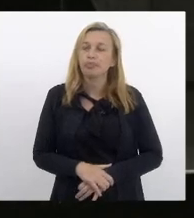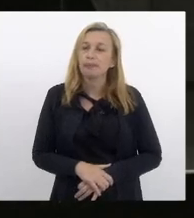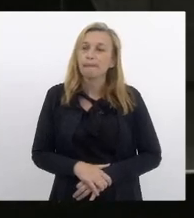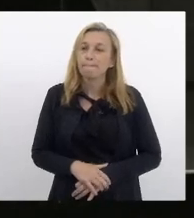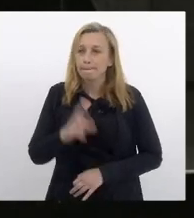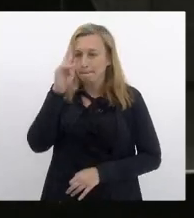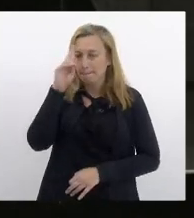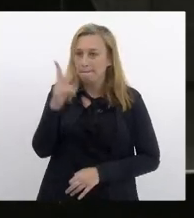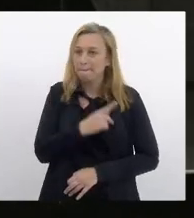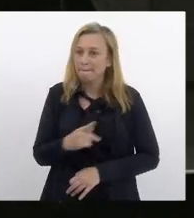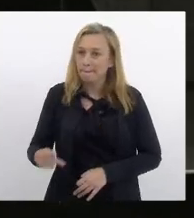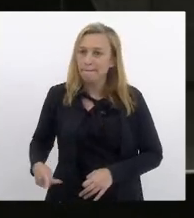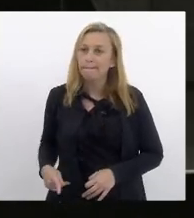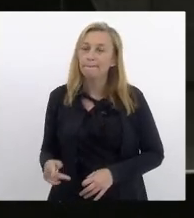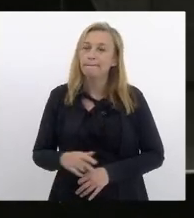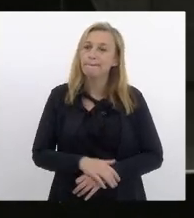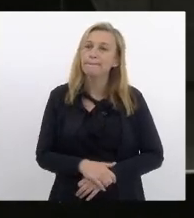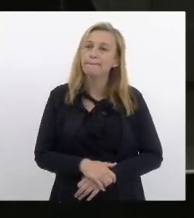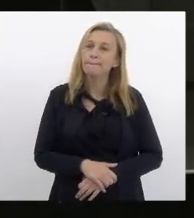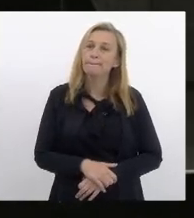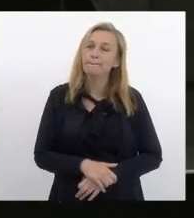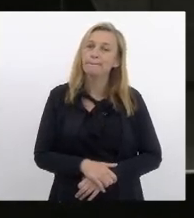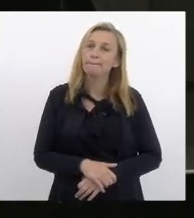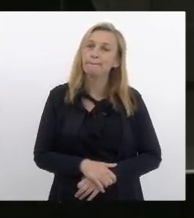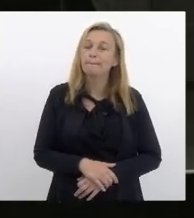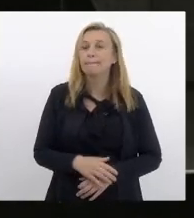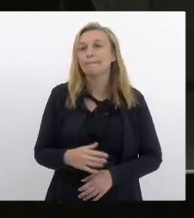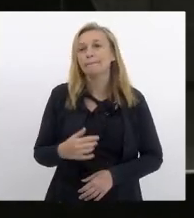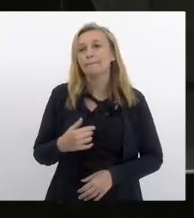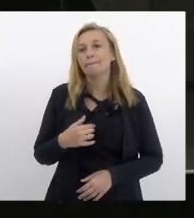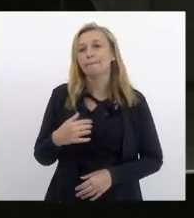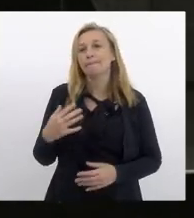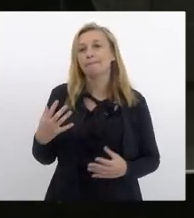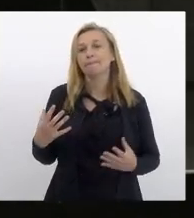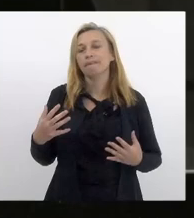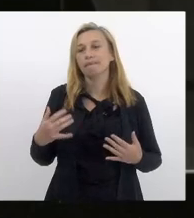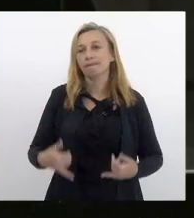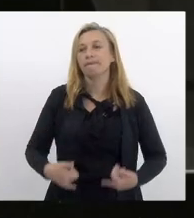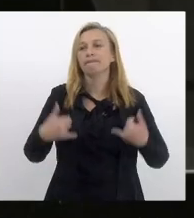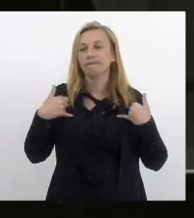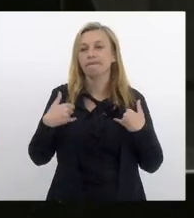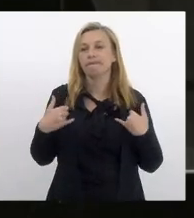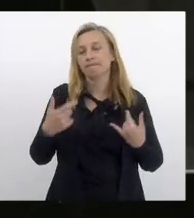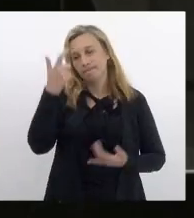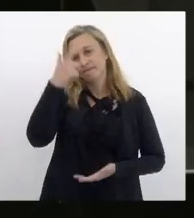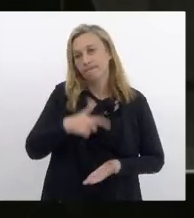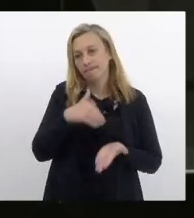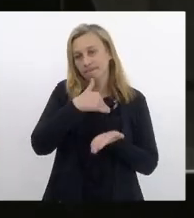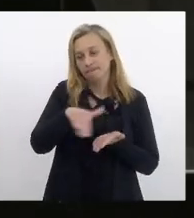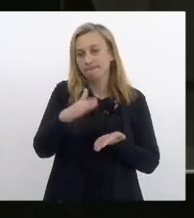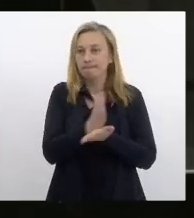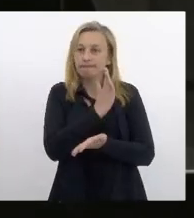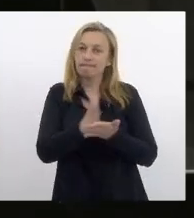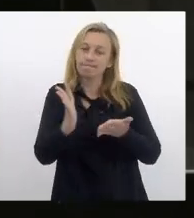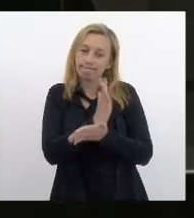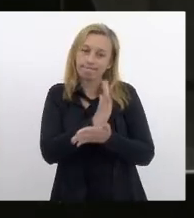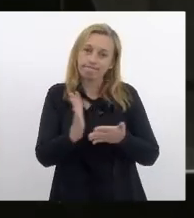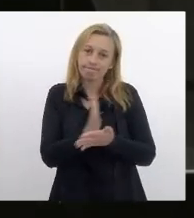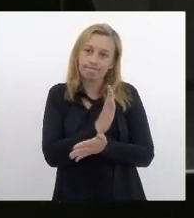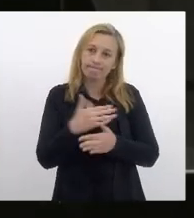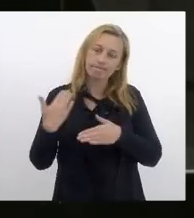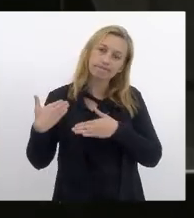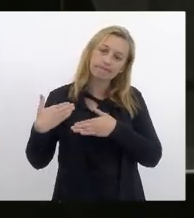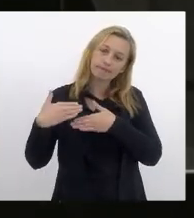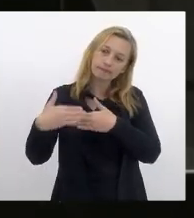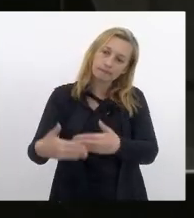Senhor presidente, eu tive o privilégio de ser secretário algumas vezes ao longo da